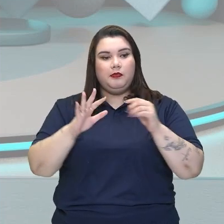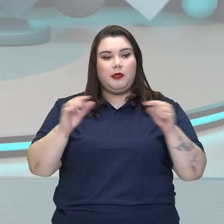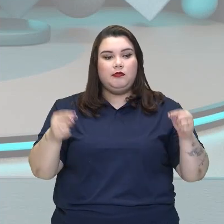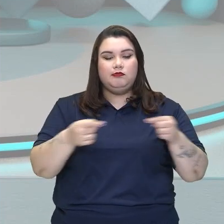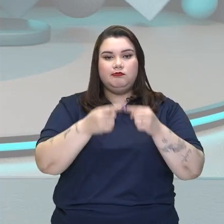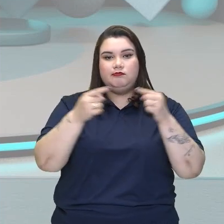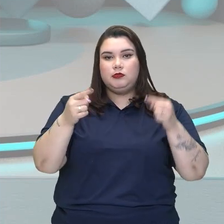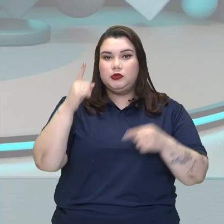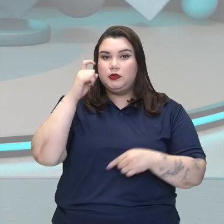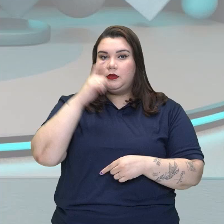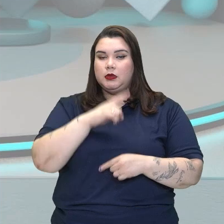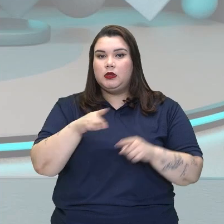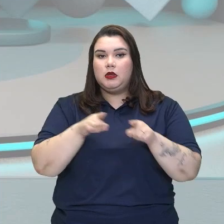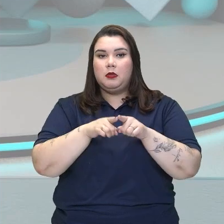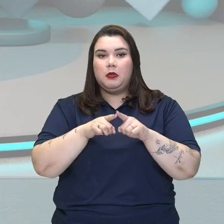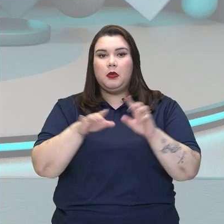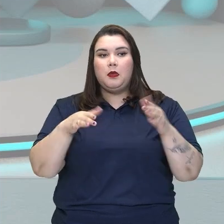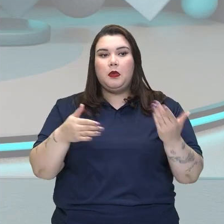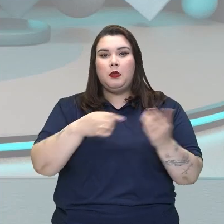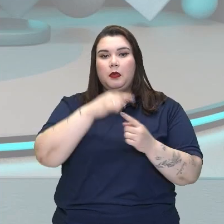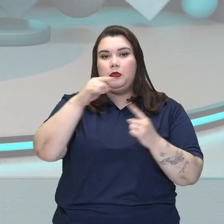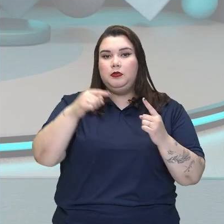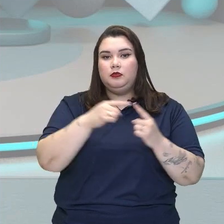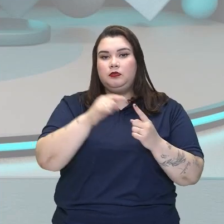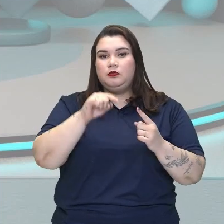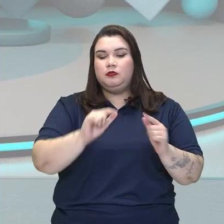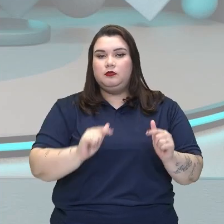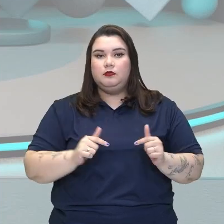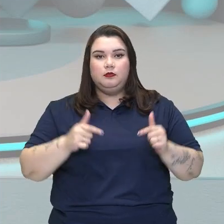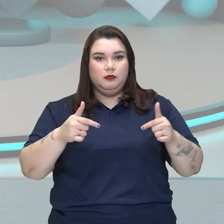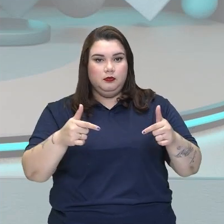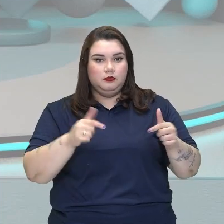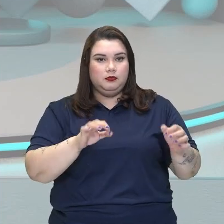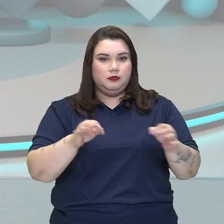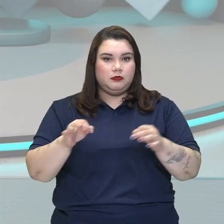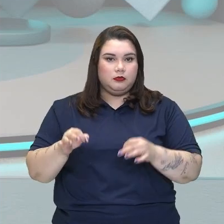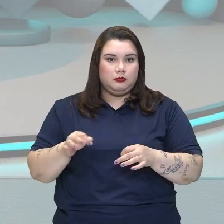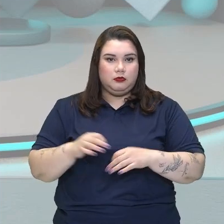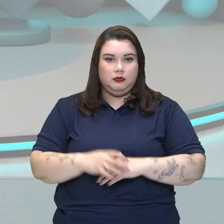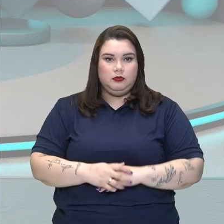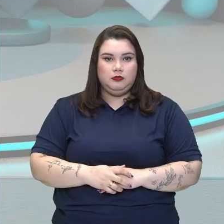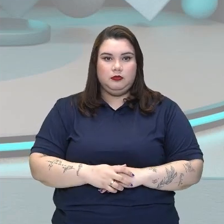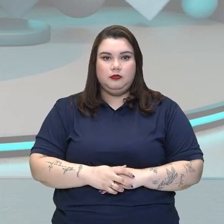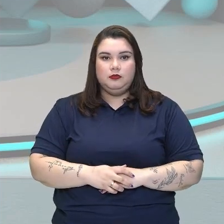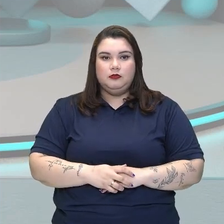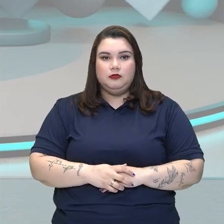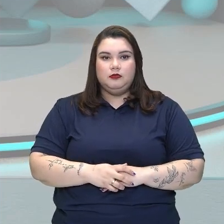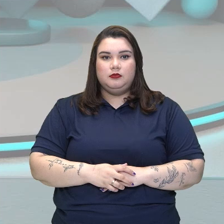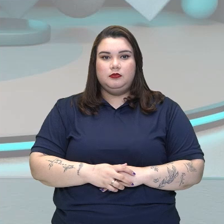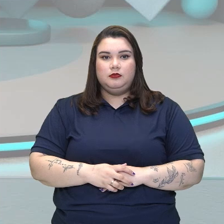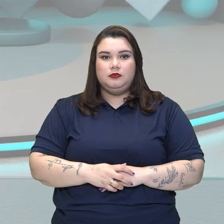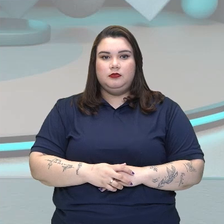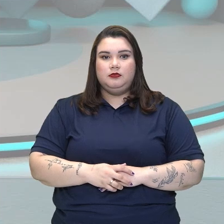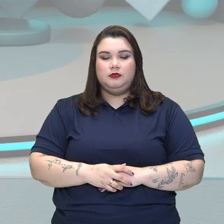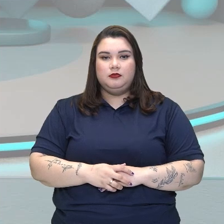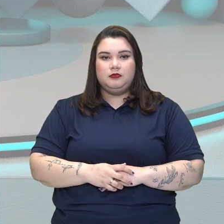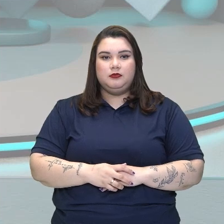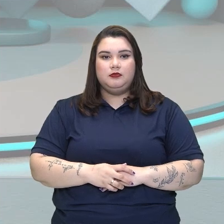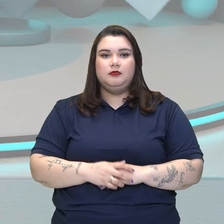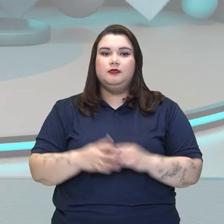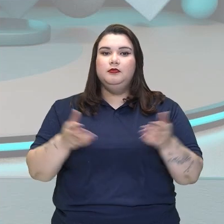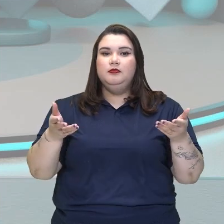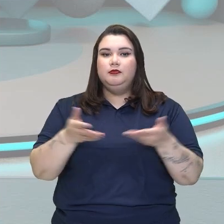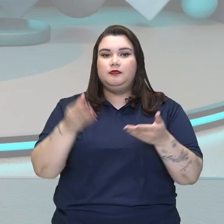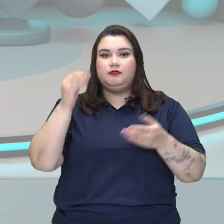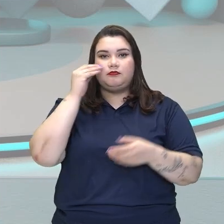o propósito da atividade. Ok, gente? Tá aí o propósito da atividade. Então, bora começar a ver? Vai